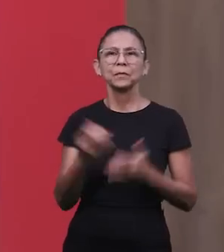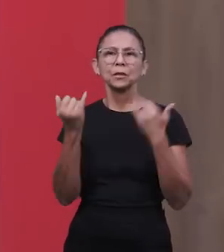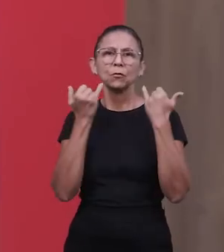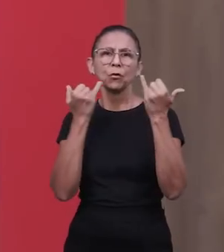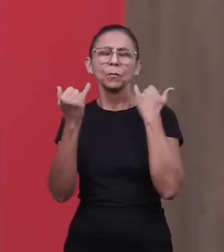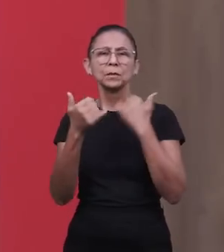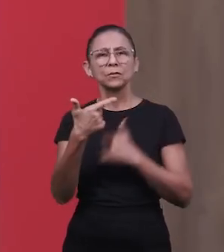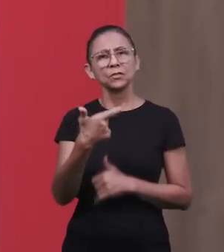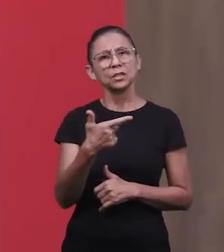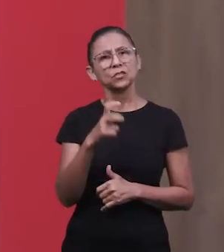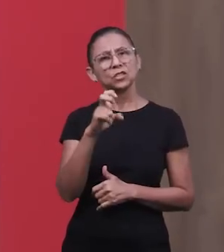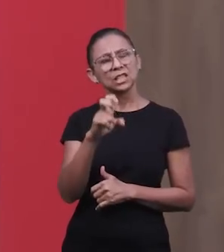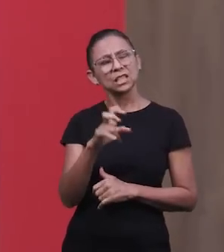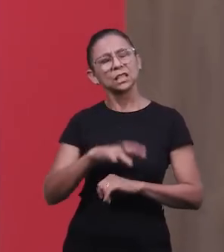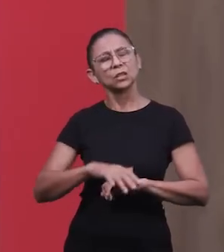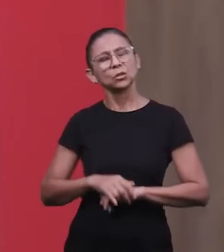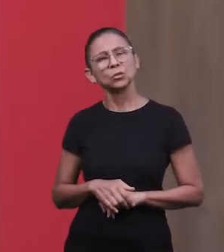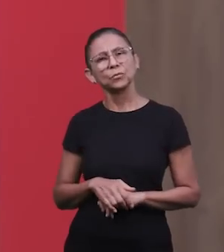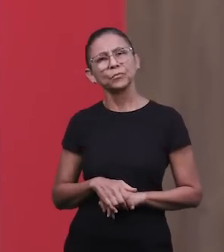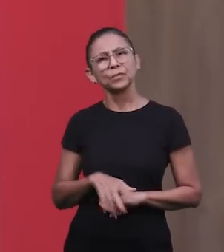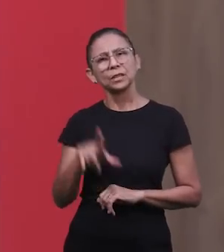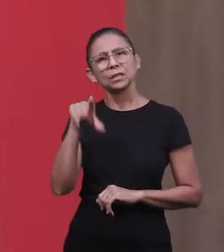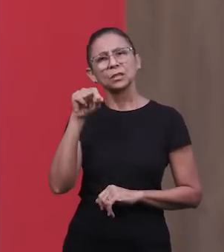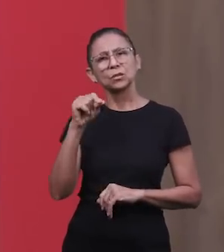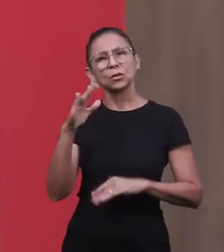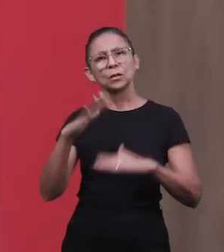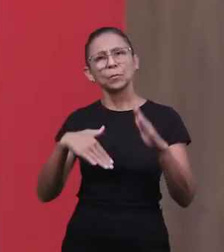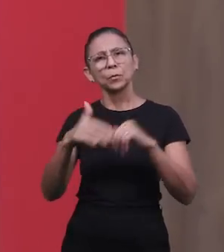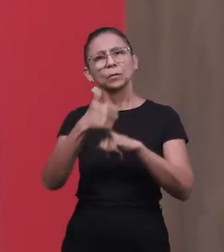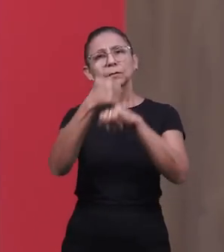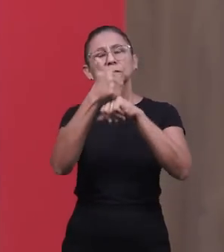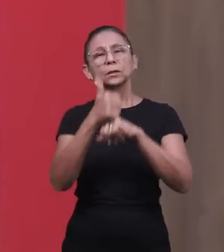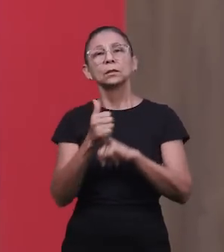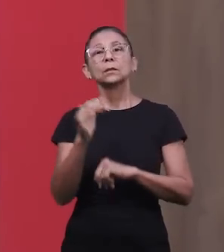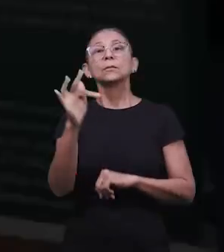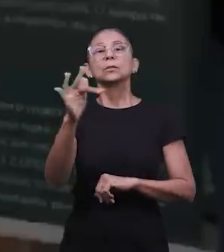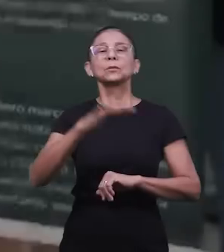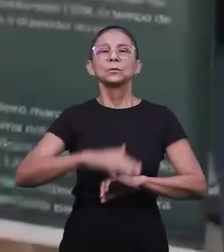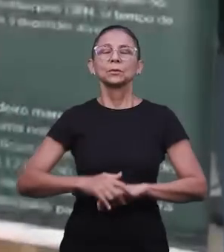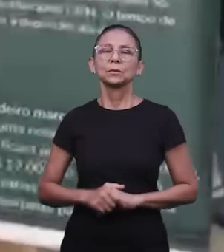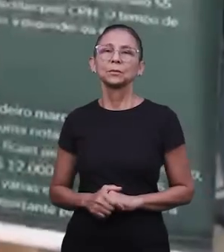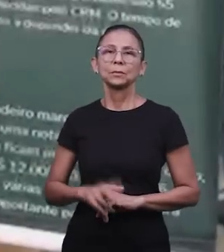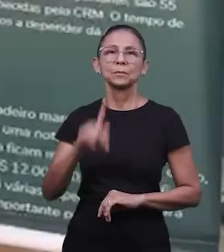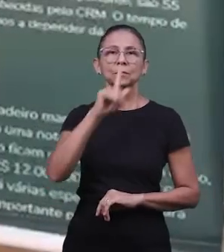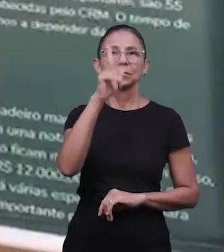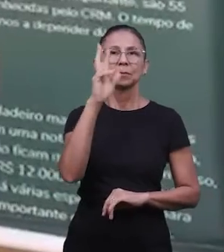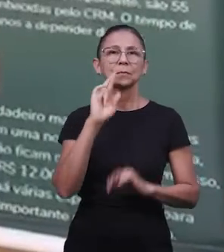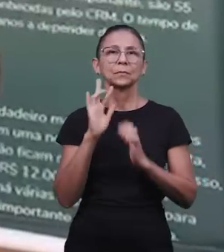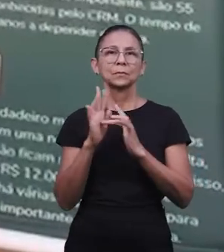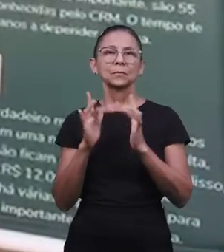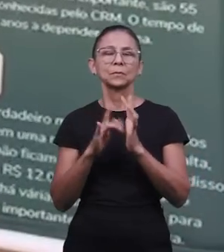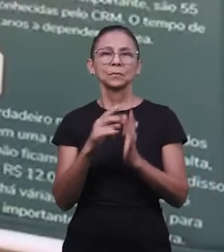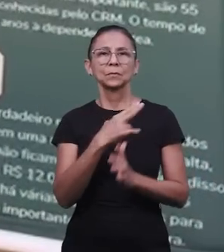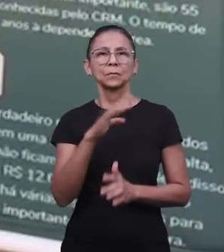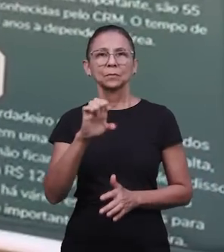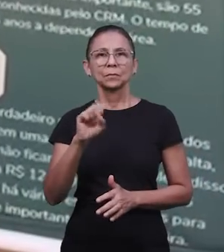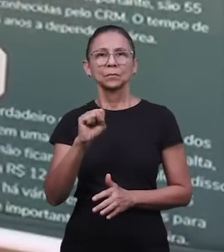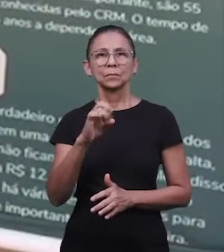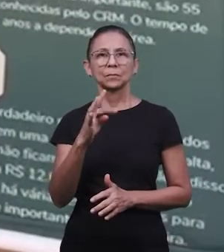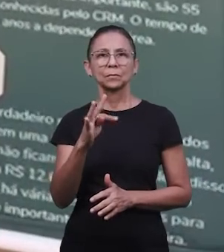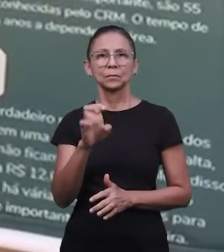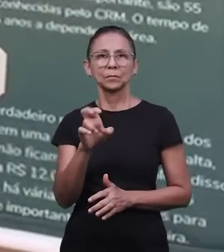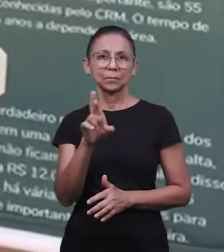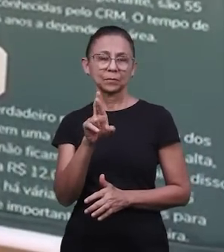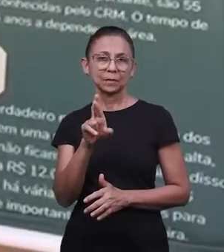sobre 25 diferentes opções profissionais para os seus futuros. Paz do Senhor Jesus, irmãos. Meu nome é